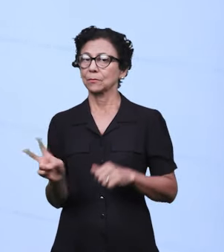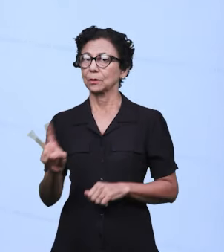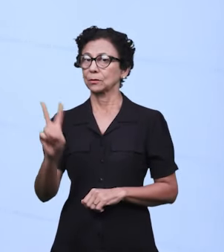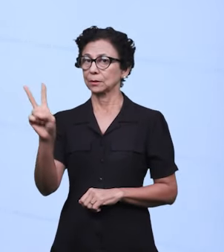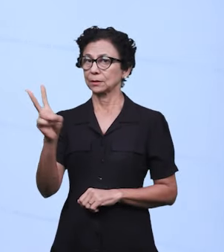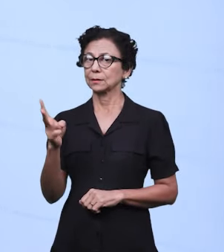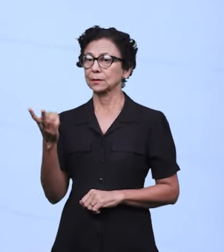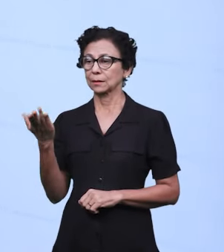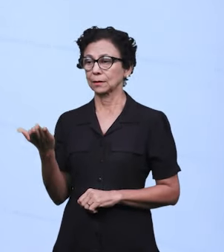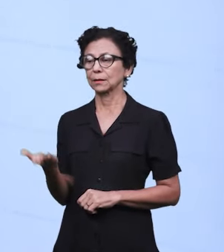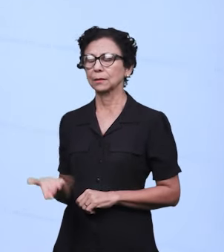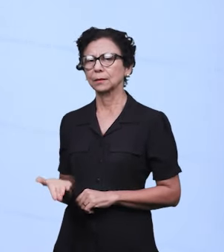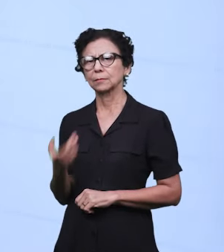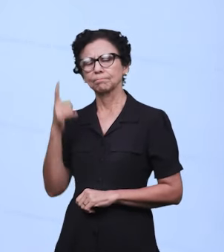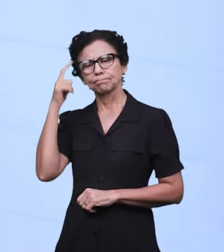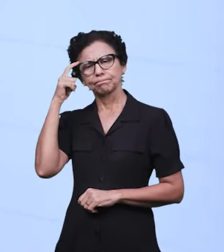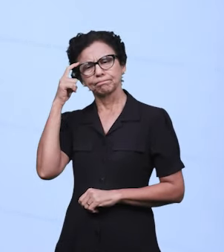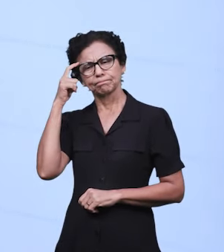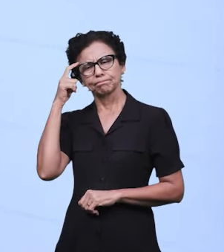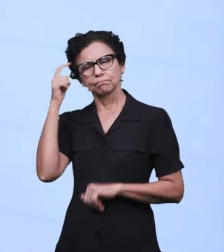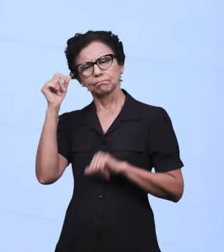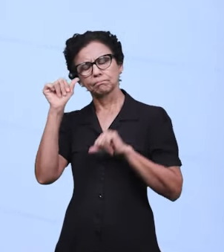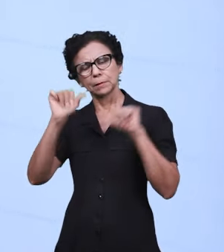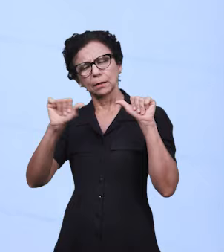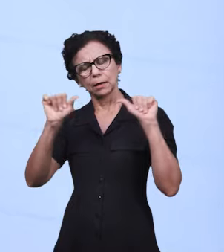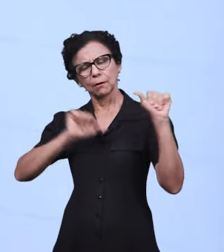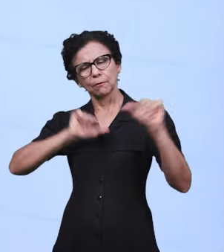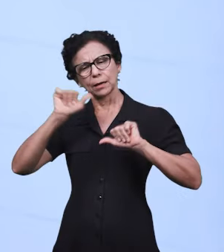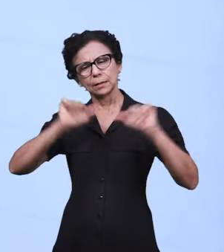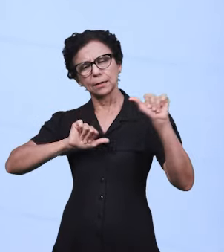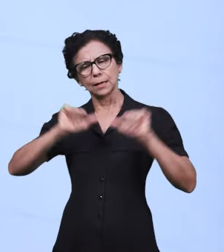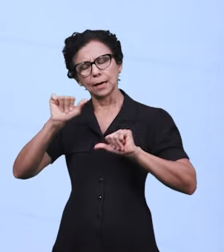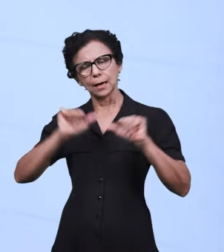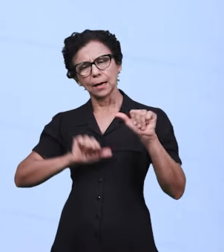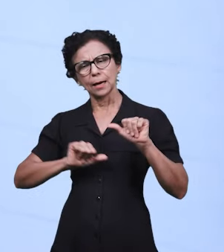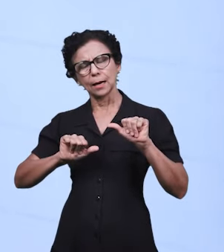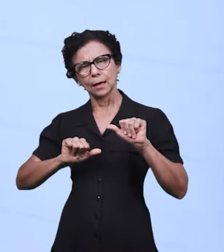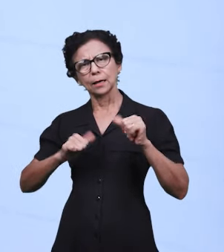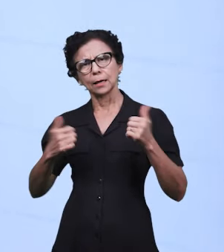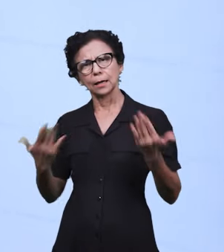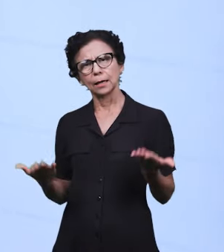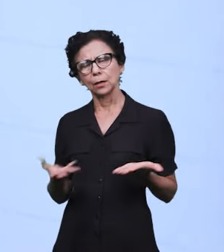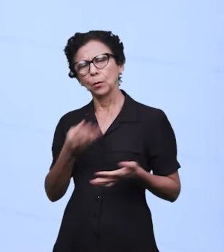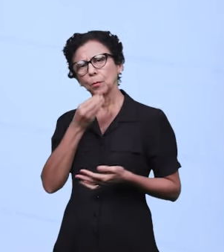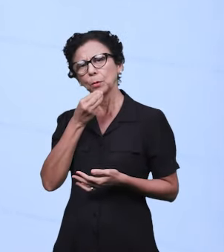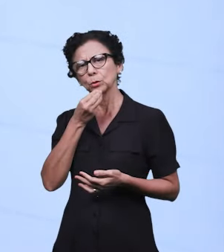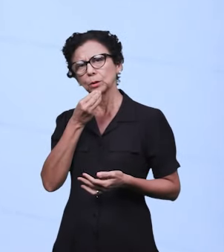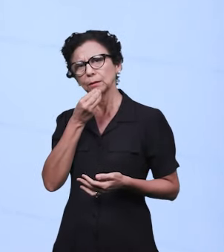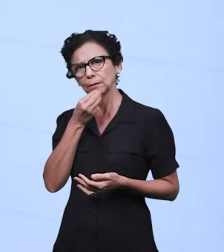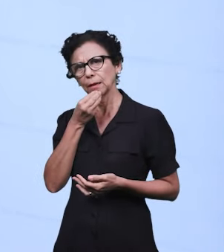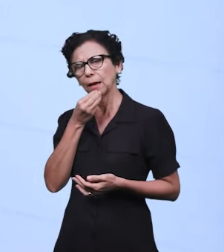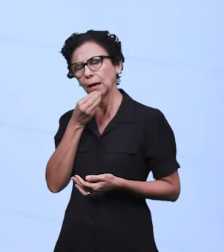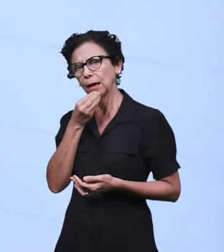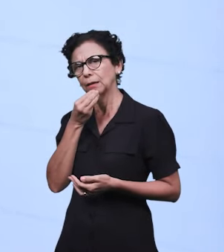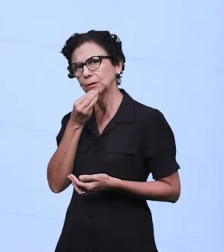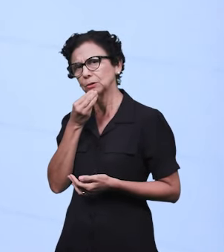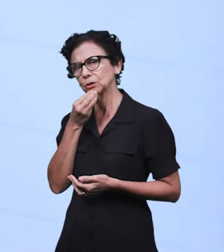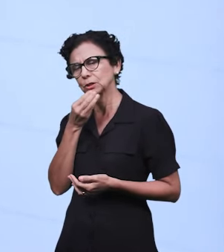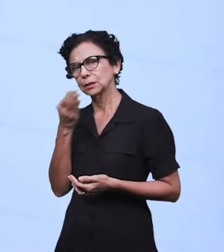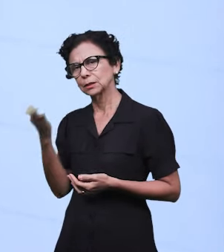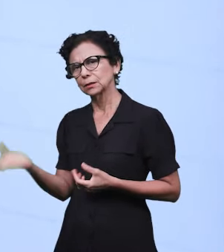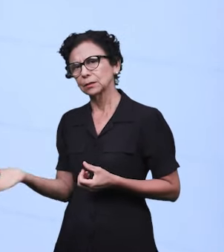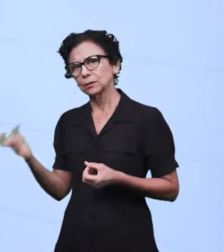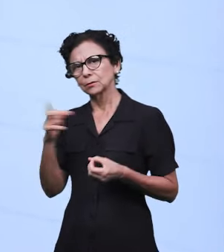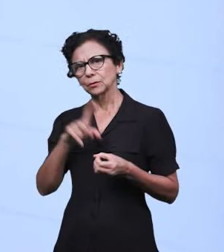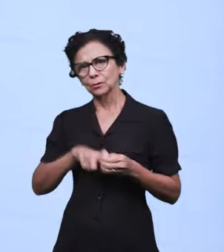valorizar isso, né, repensar essa questão e abrirem as suas portas para que possa trazer de volta ao